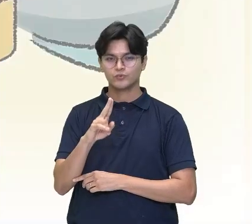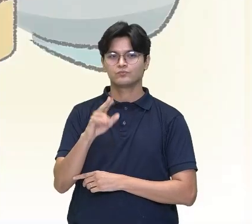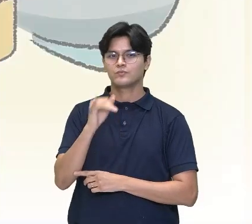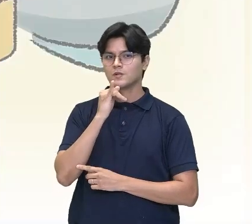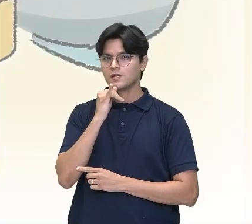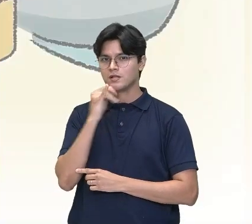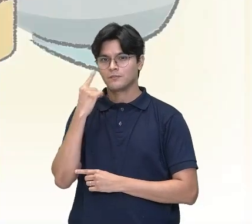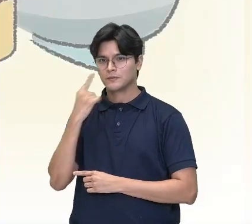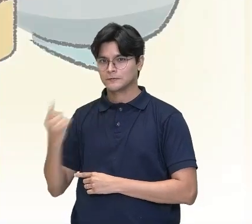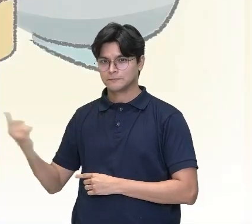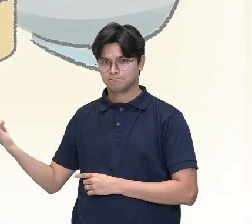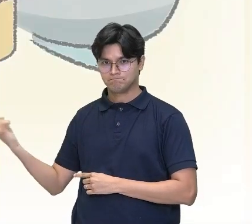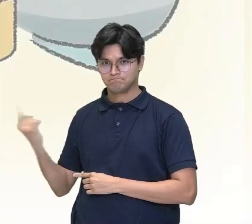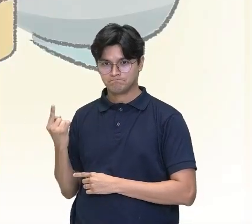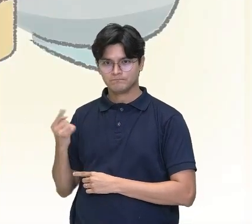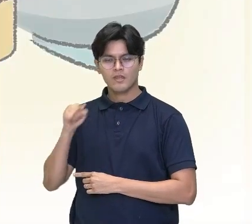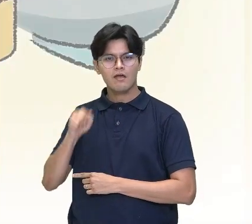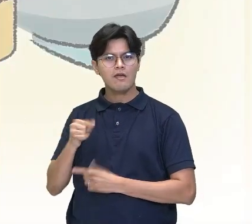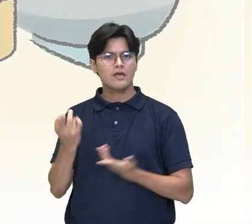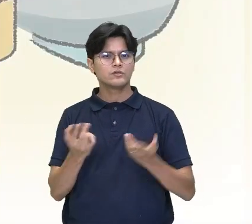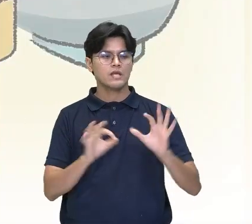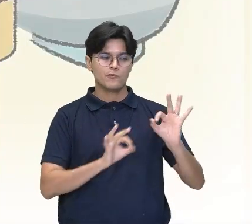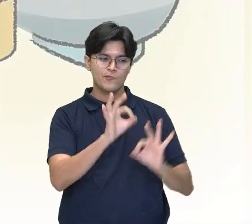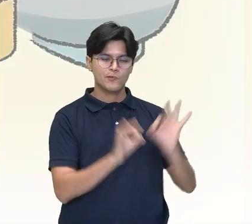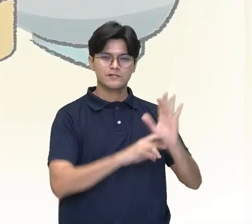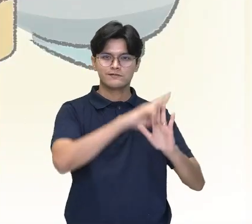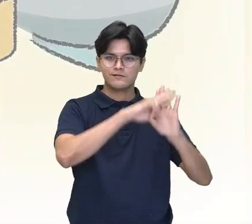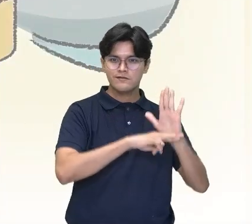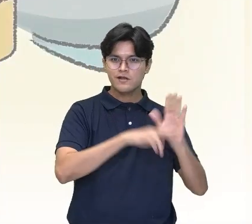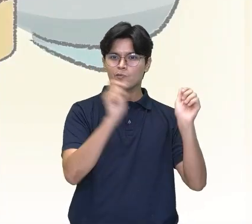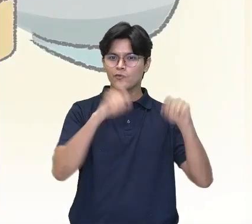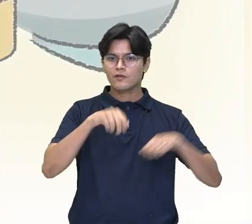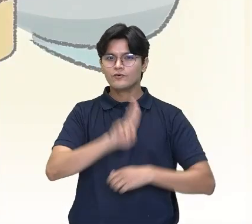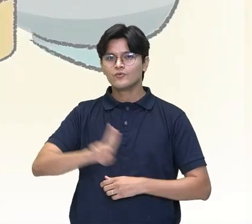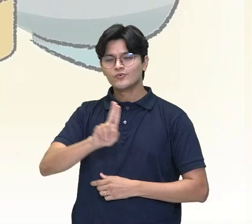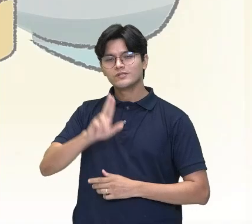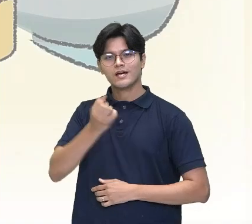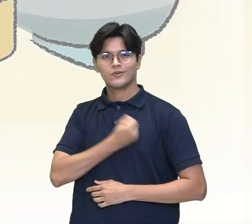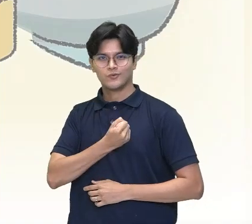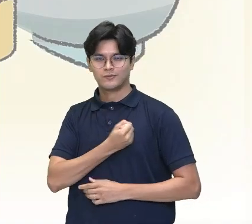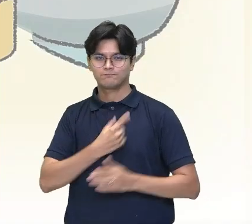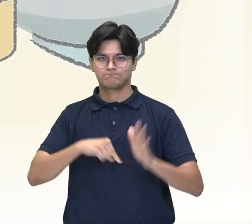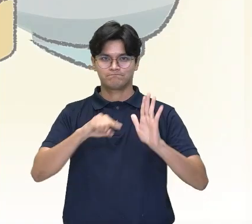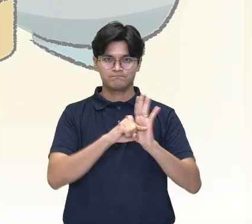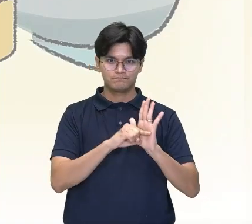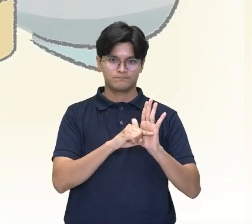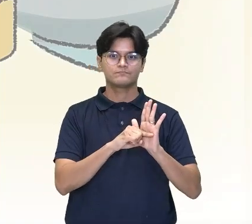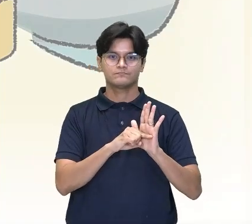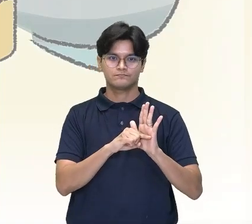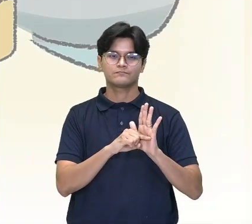Aryabhata, estabeleceram regras para a manipulação de números negativos. Antigos textos matemáticos